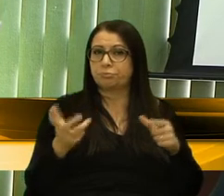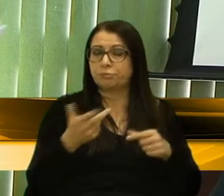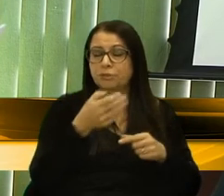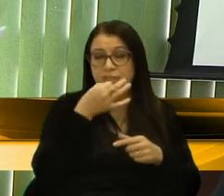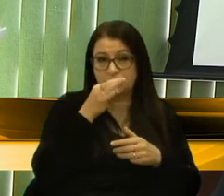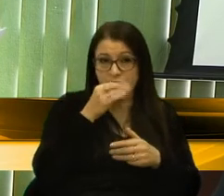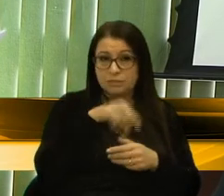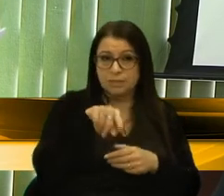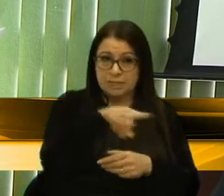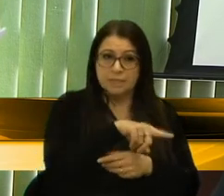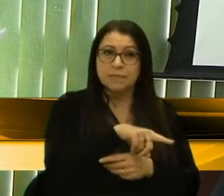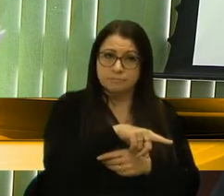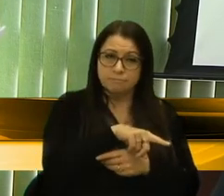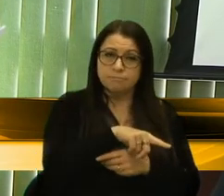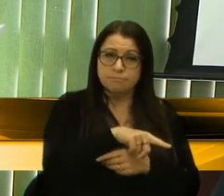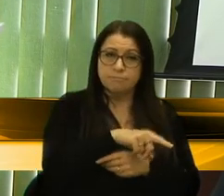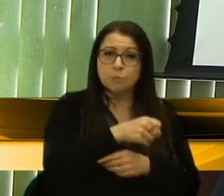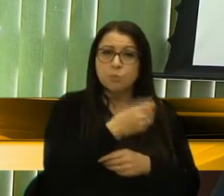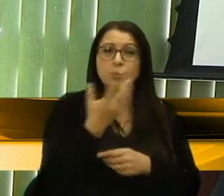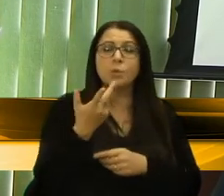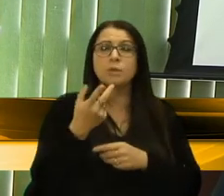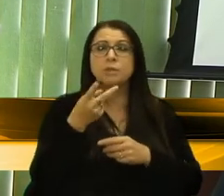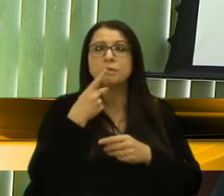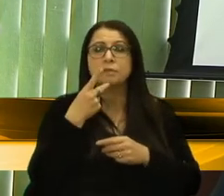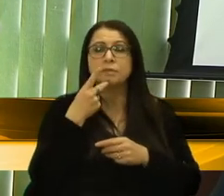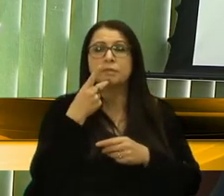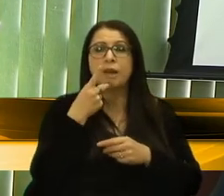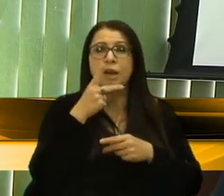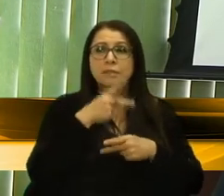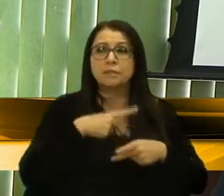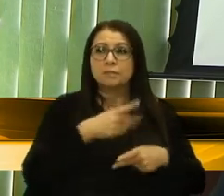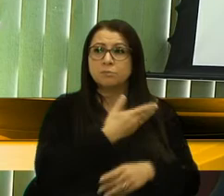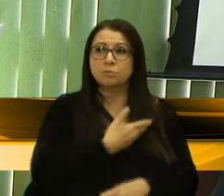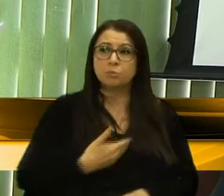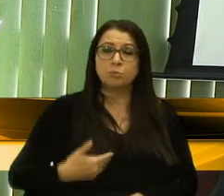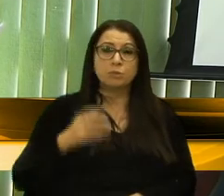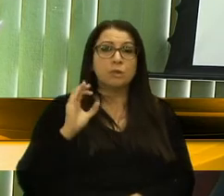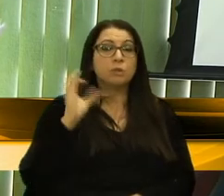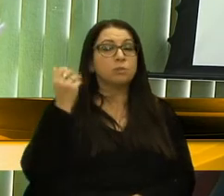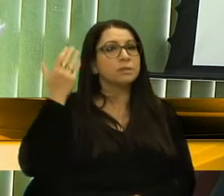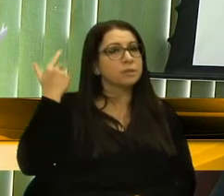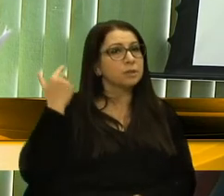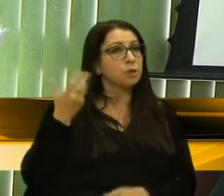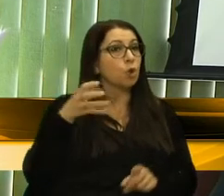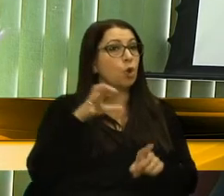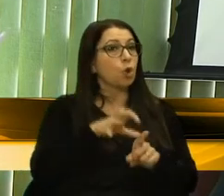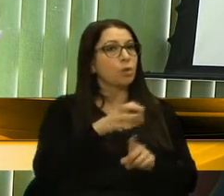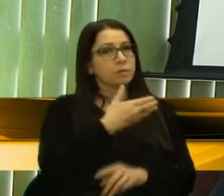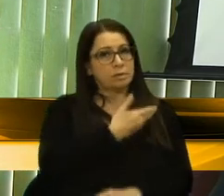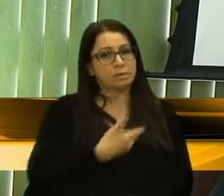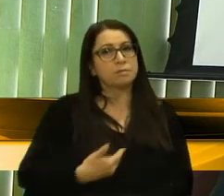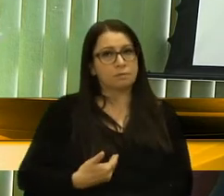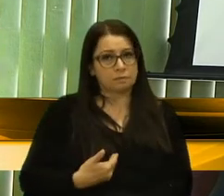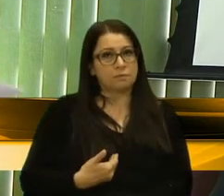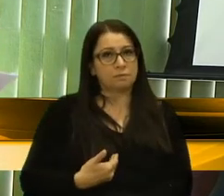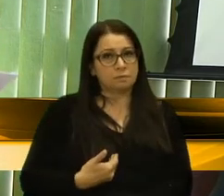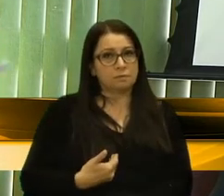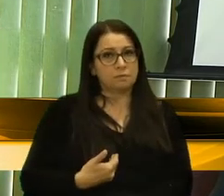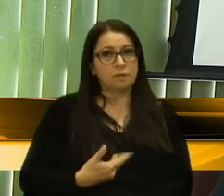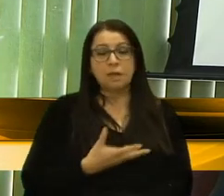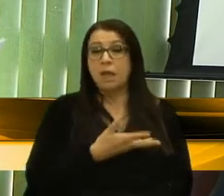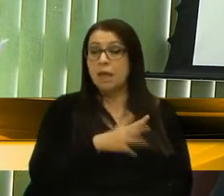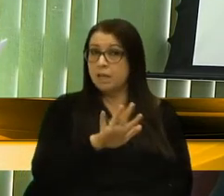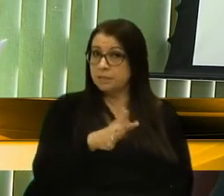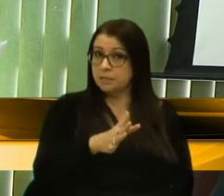caxienses. Quantas manifestações públicas ocorreram contra aquele governo? Muitas